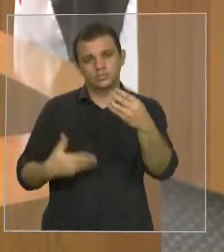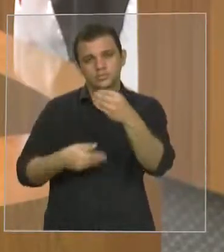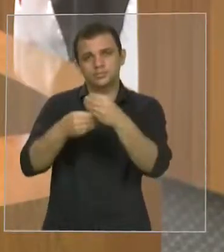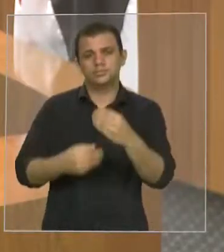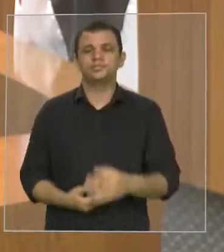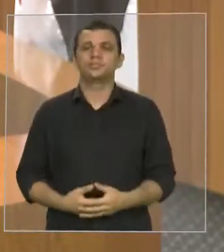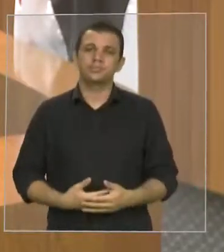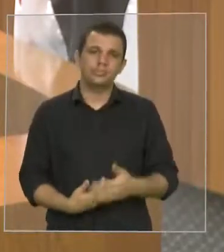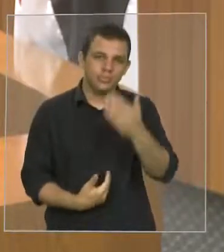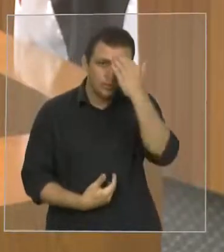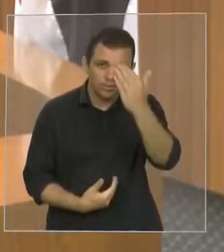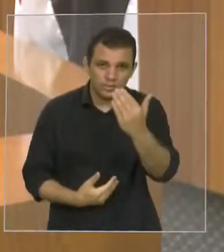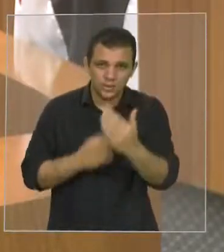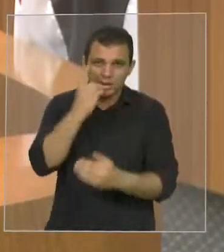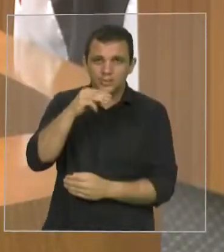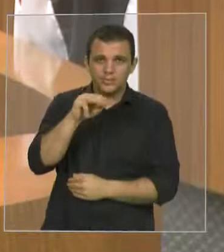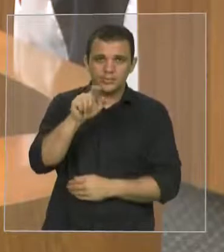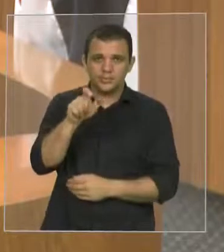parte ao deputado Adriano Sanei.